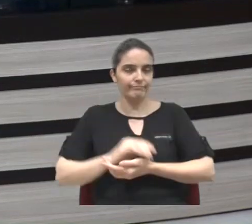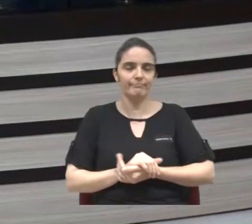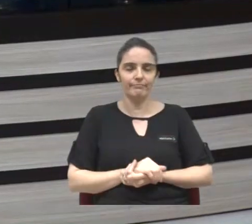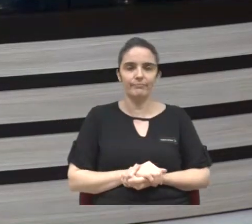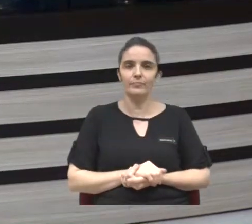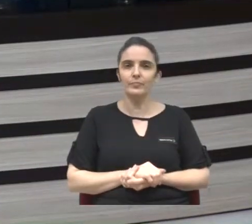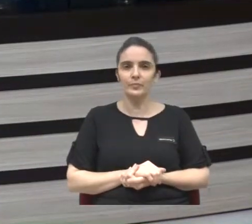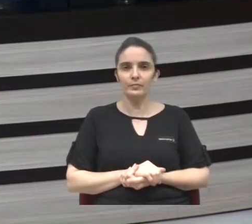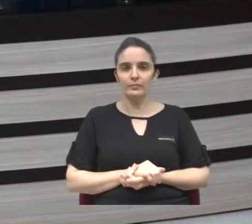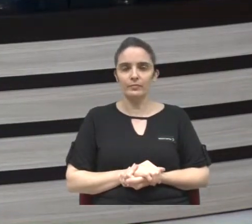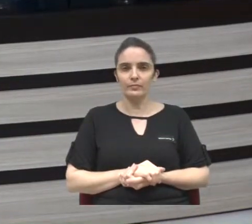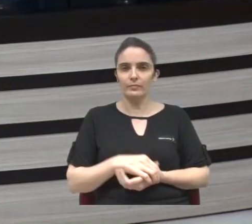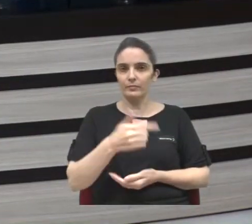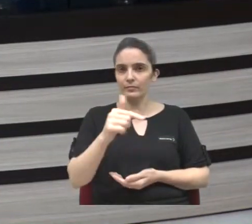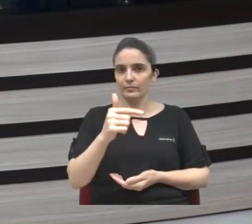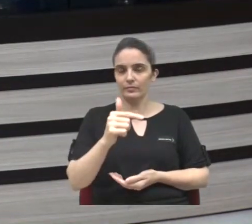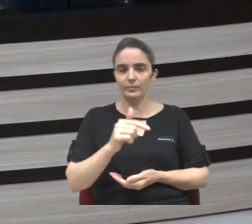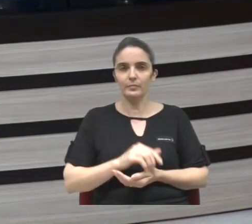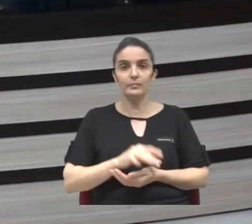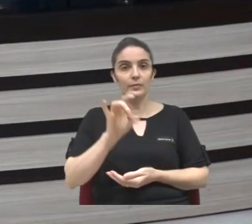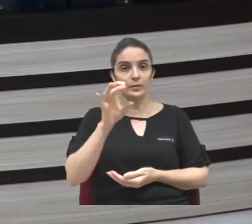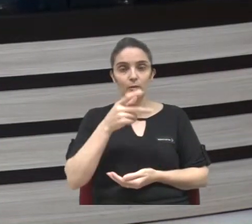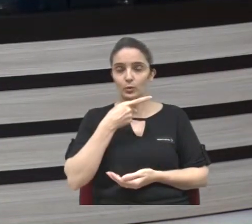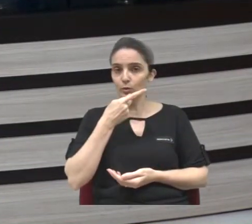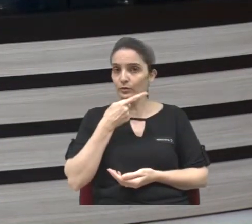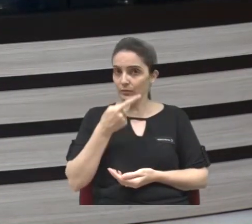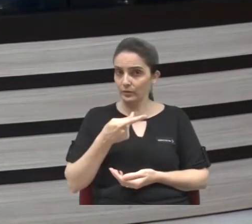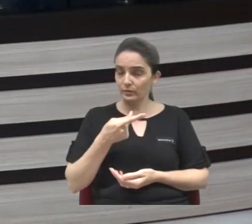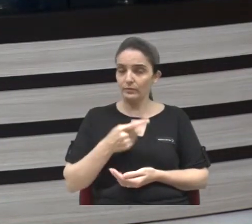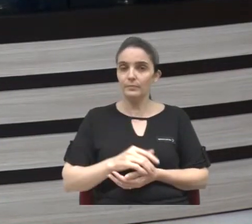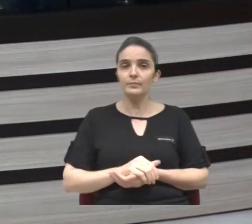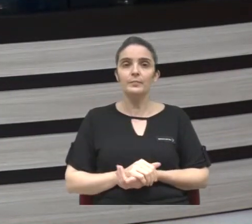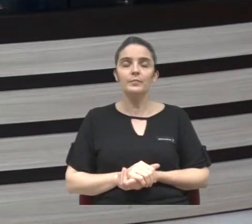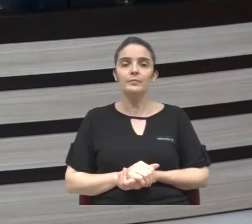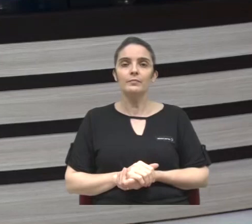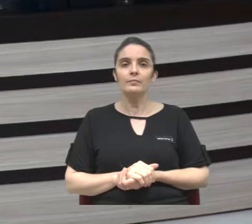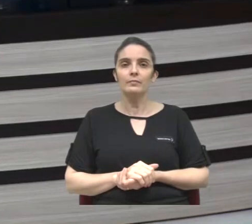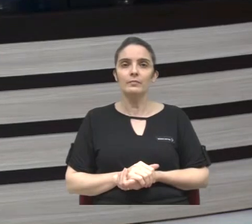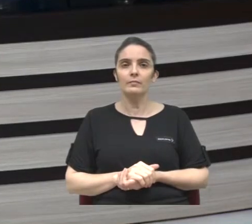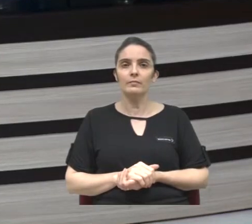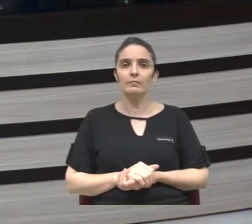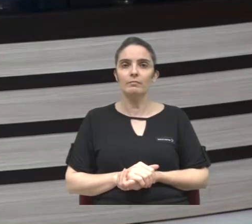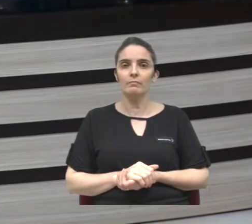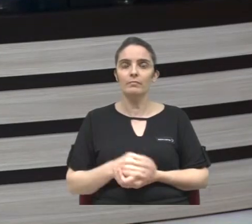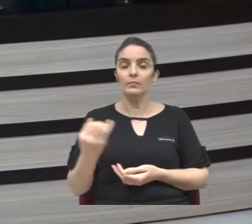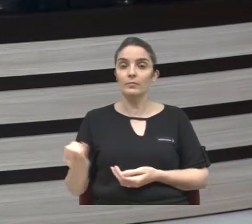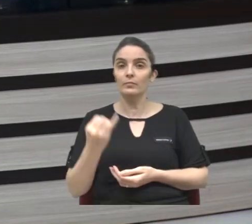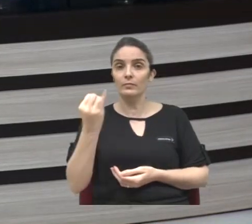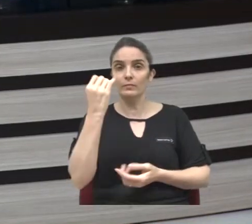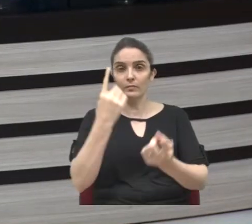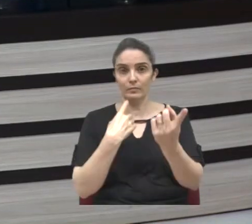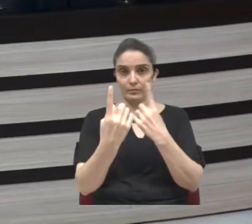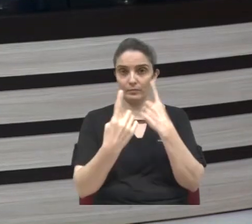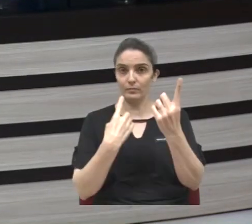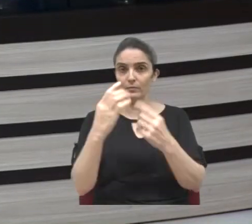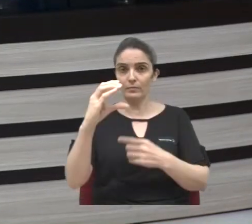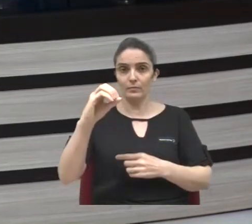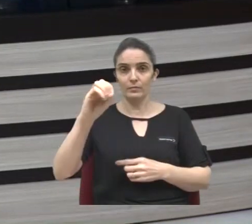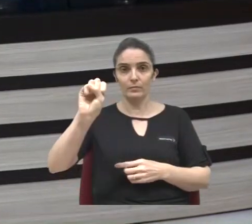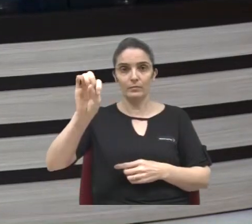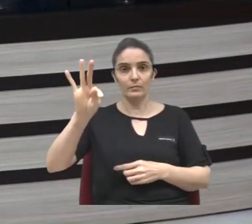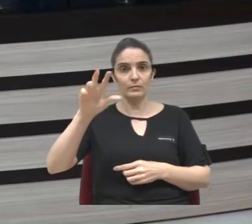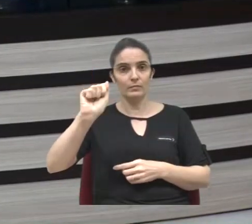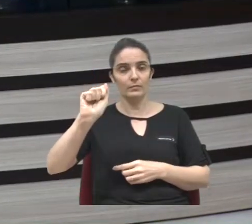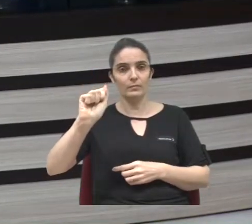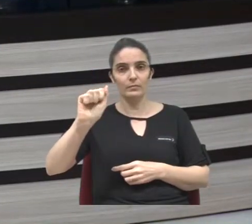Não havendo, só gostaria de fazer um comentário da importância da Avenida Costa Silva e das